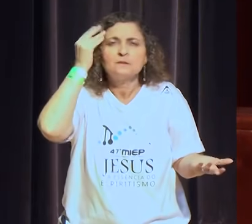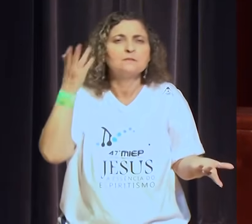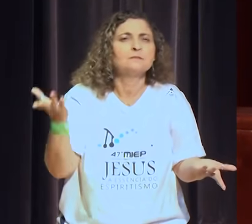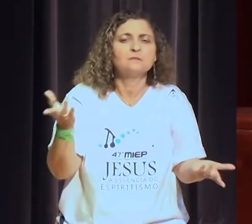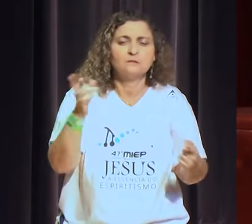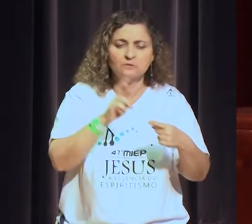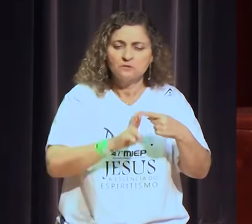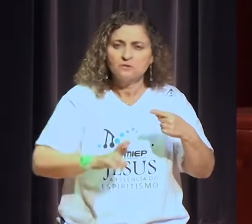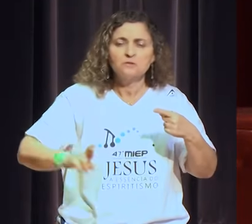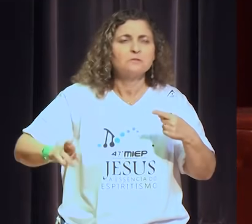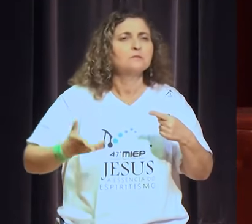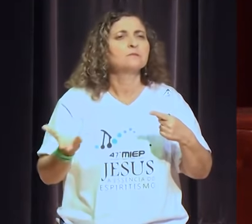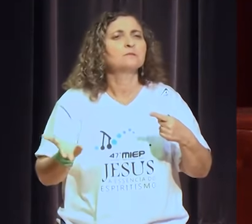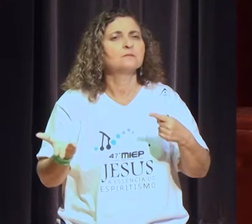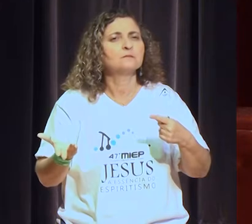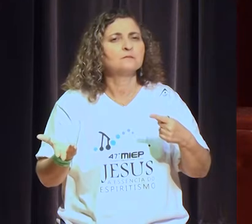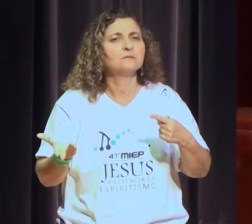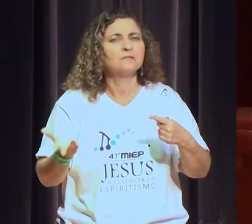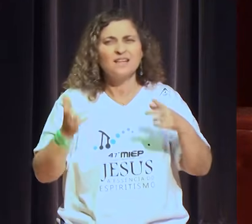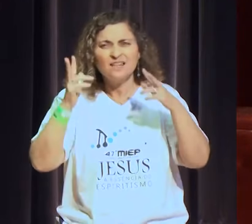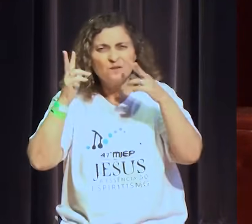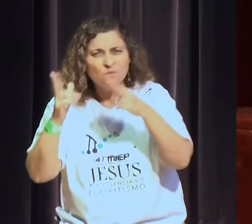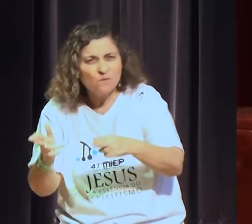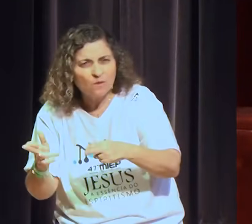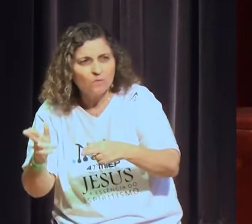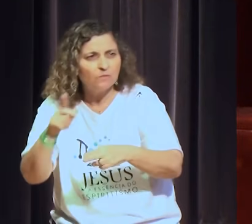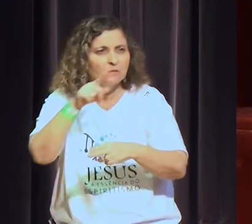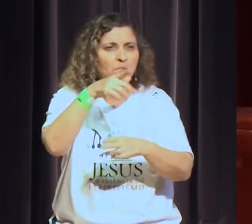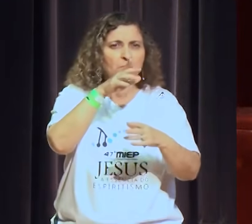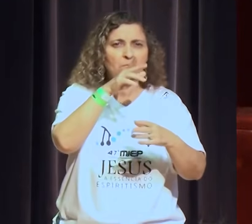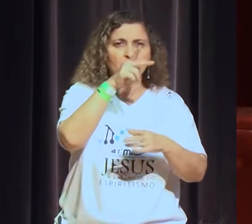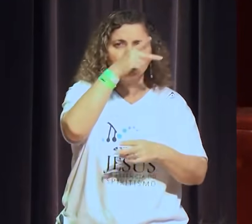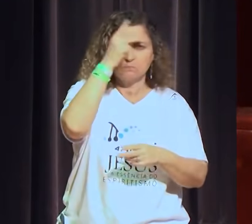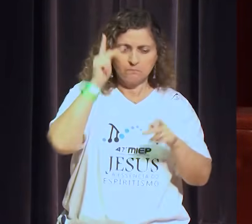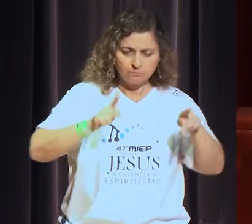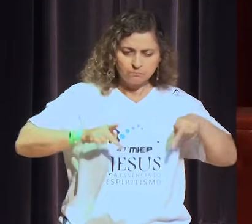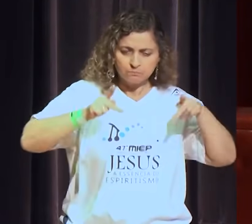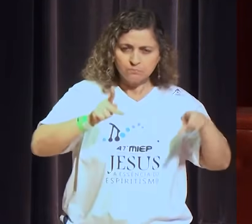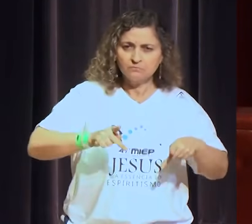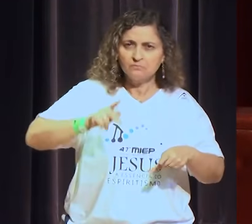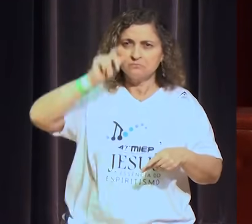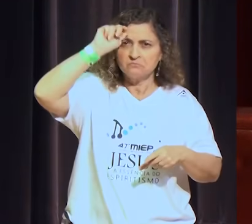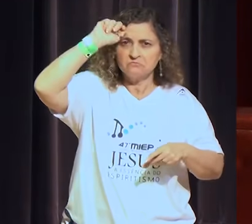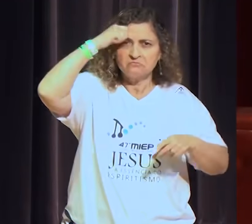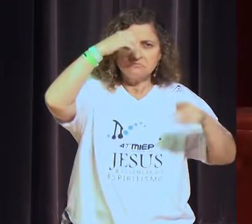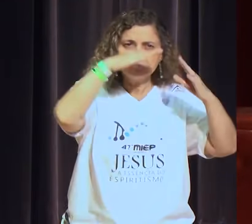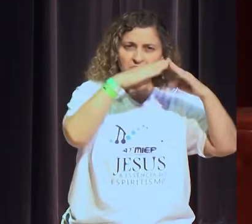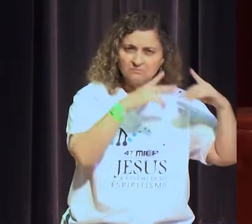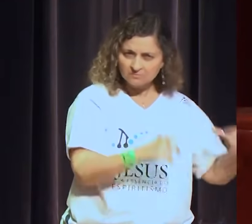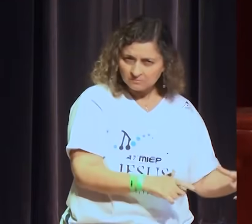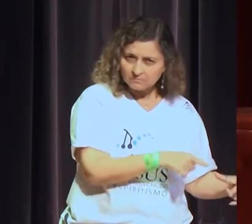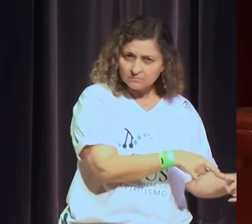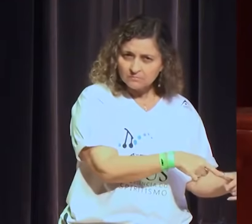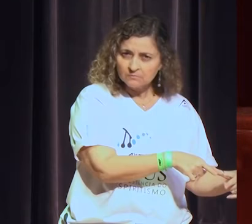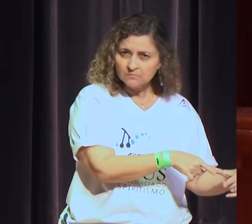Qual experiência religiosa que você quer que esse indivíduo tenha? Dos africanos?